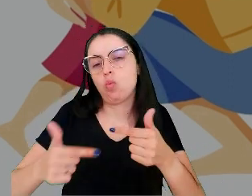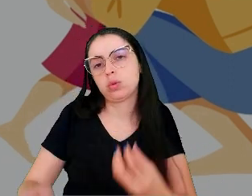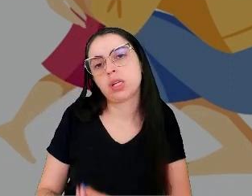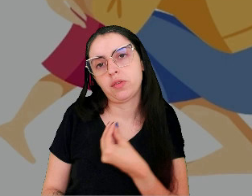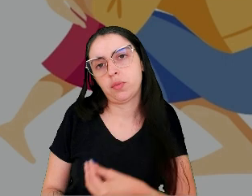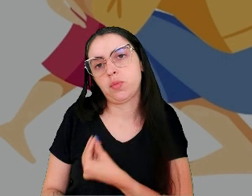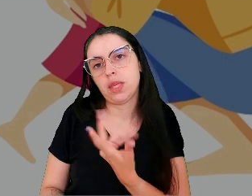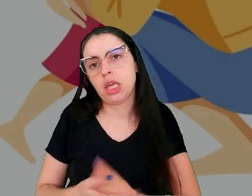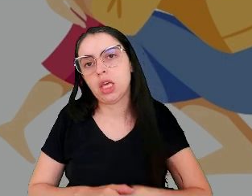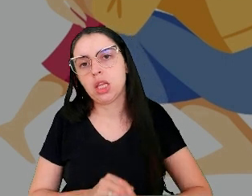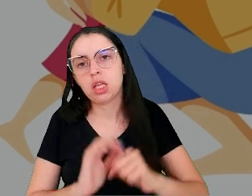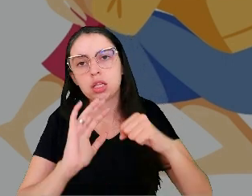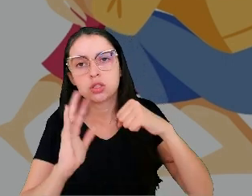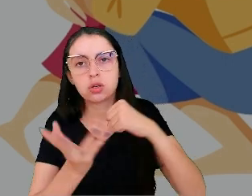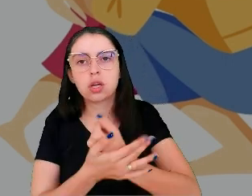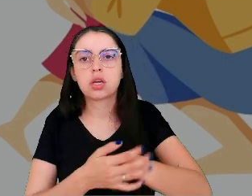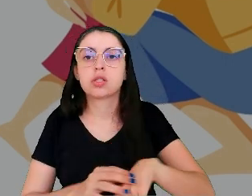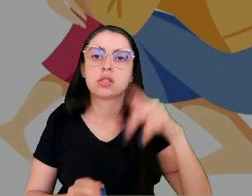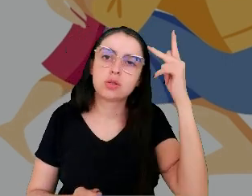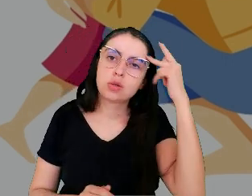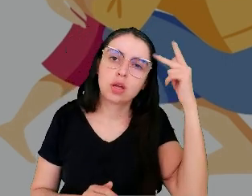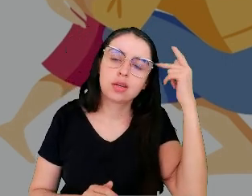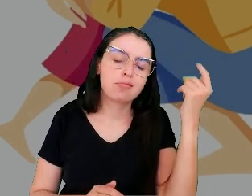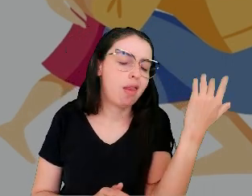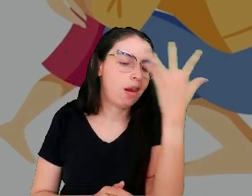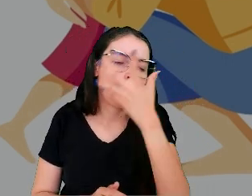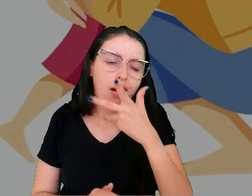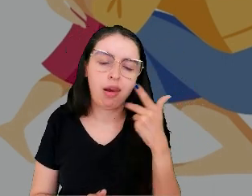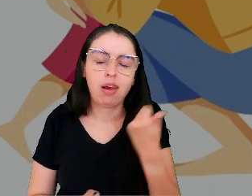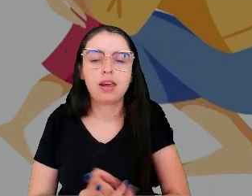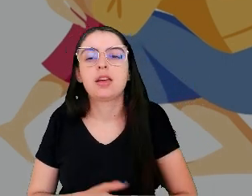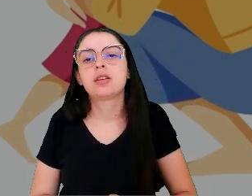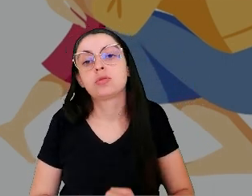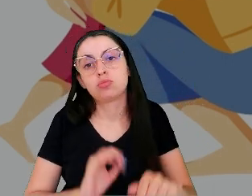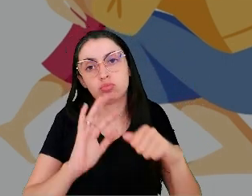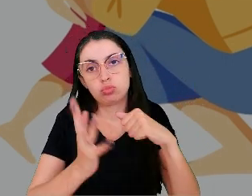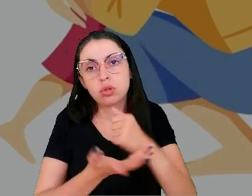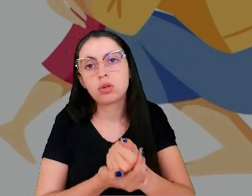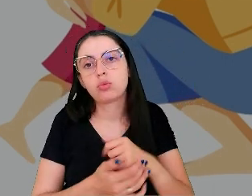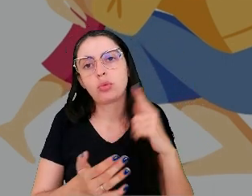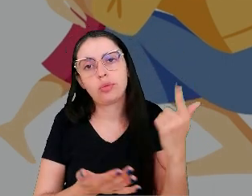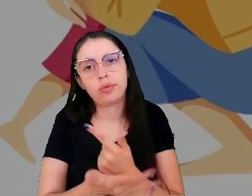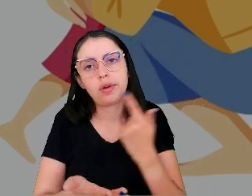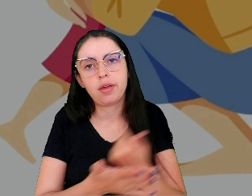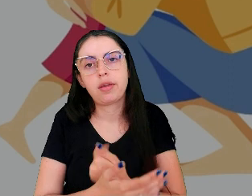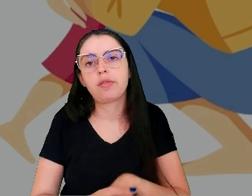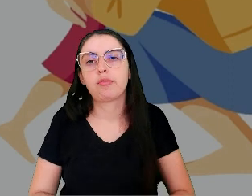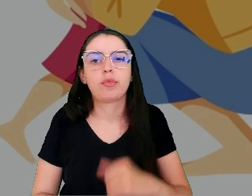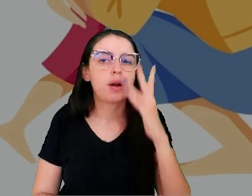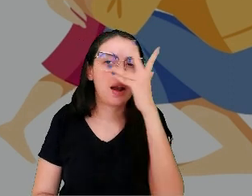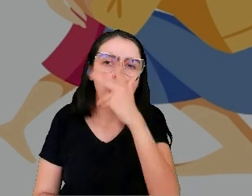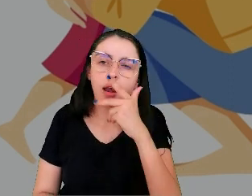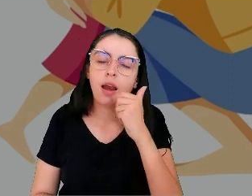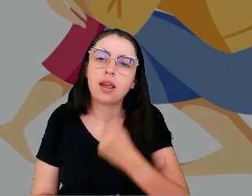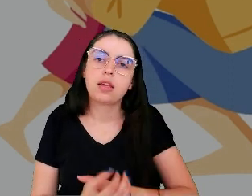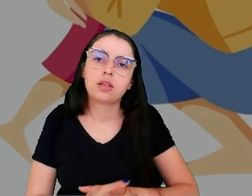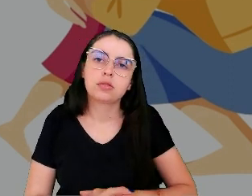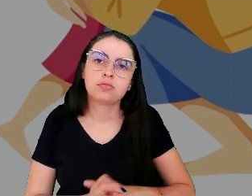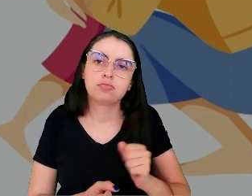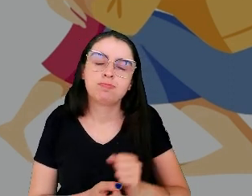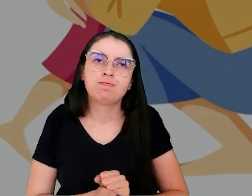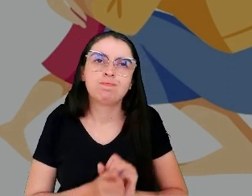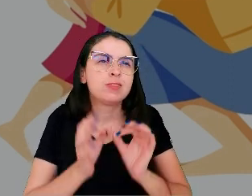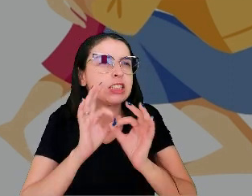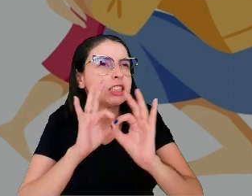Covid, que é, para mim, uma das histórias mais lindas da Covid, desse livro, certamente a mais linda, e que dá aquela luz